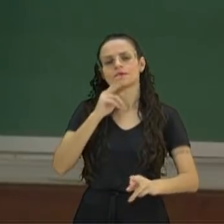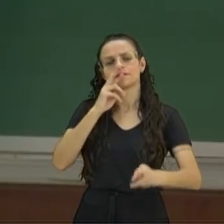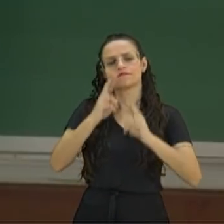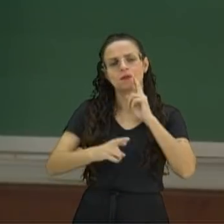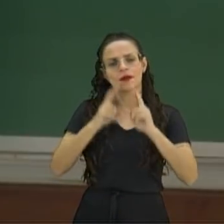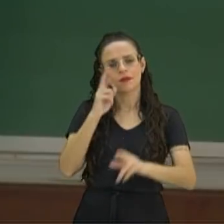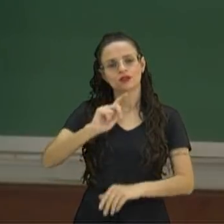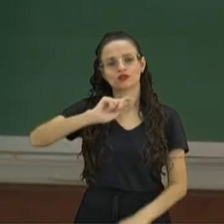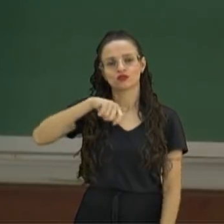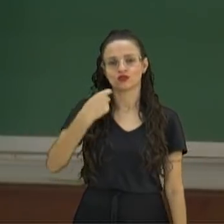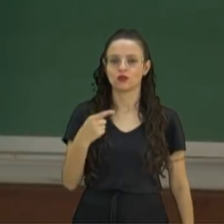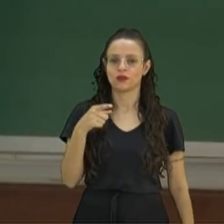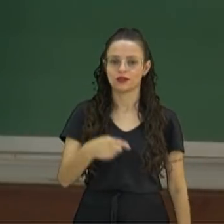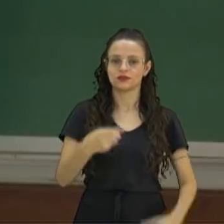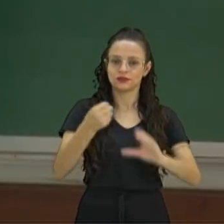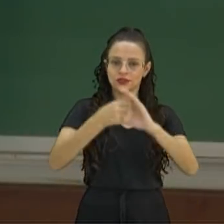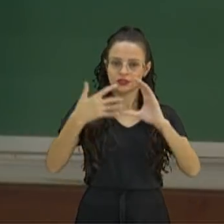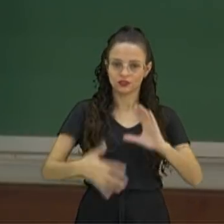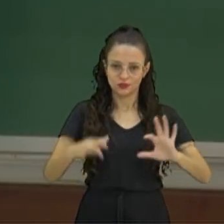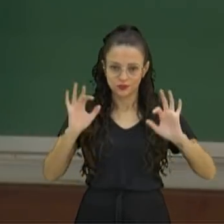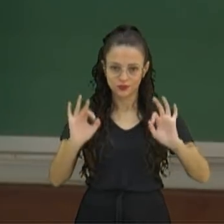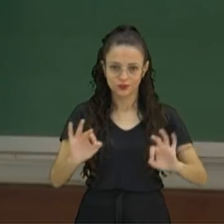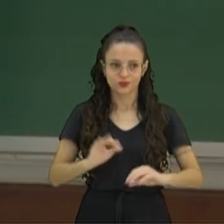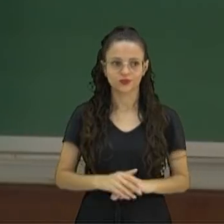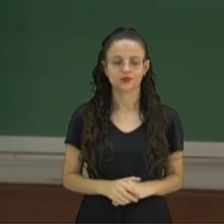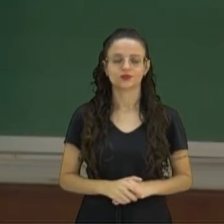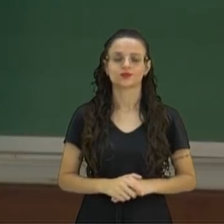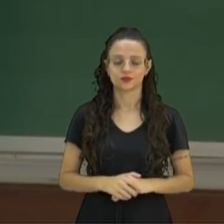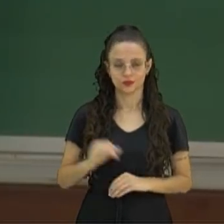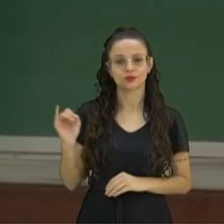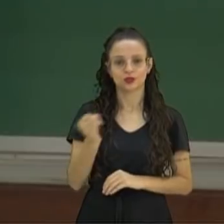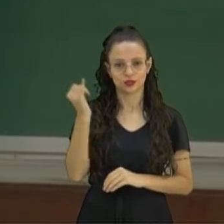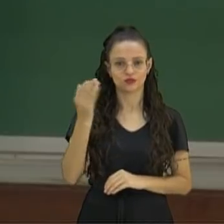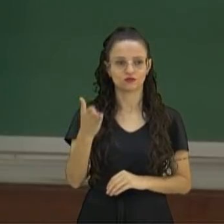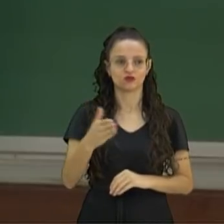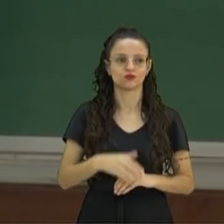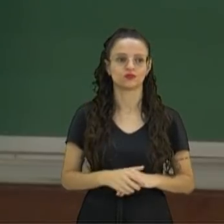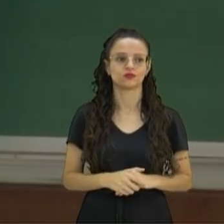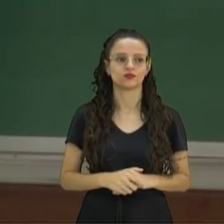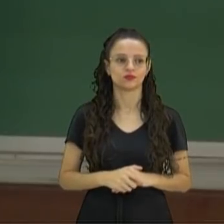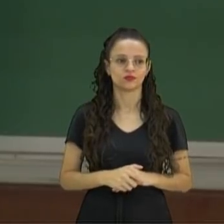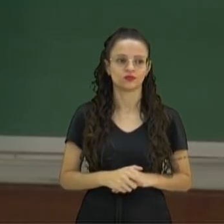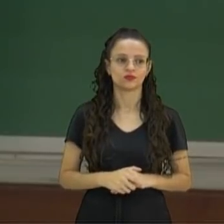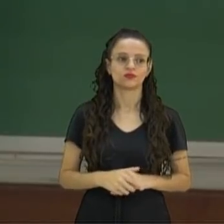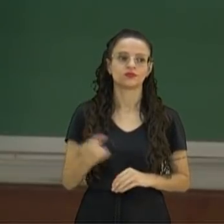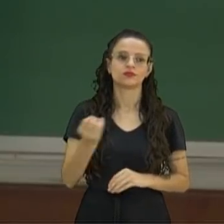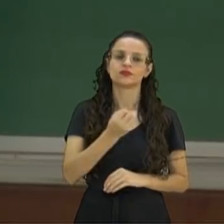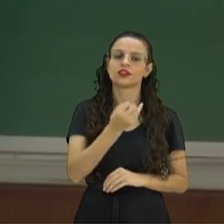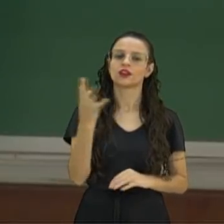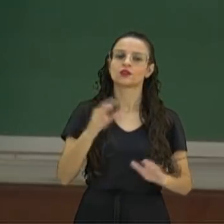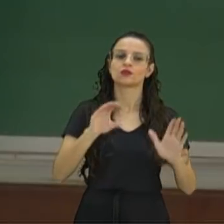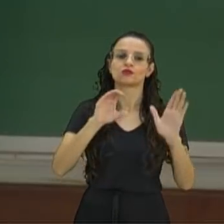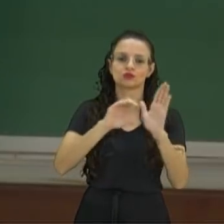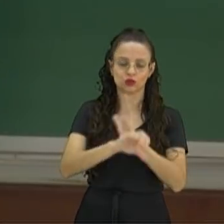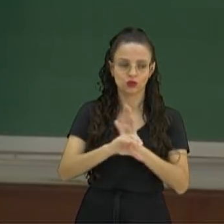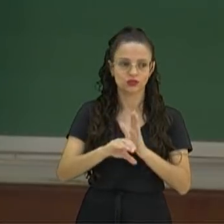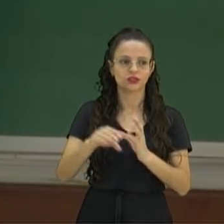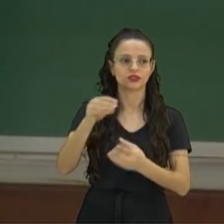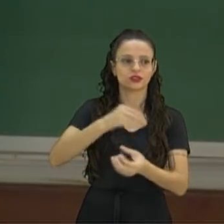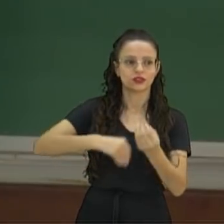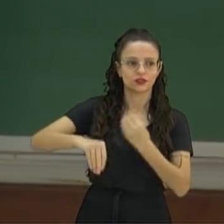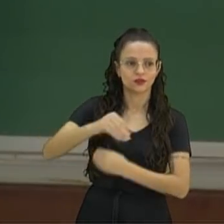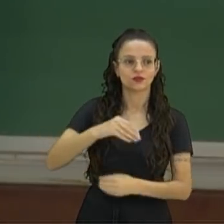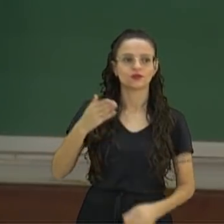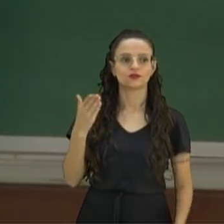em relação a essas características ali, certo? Então bem importante essa questão. E alguns conceitos que vão envolver